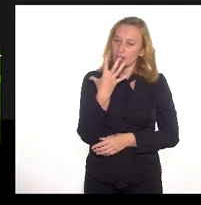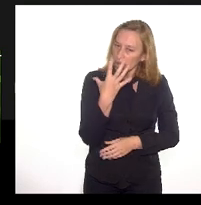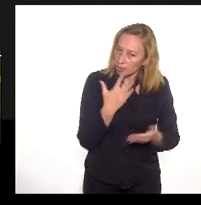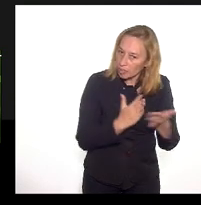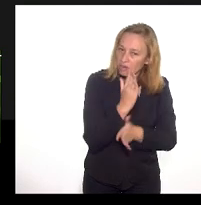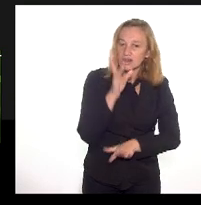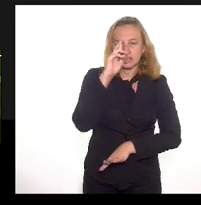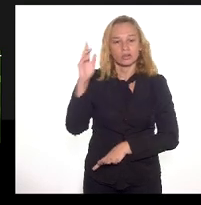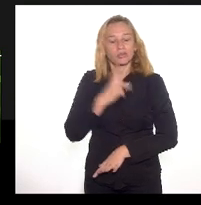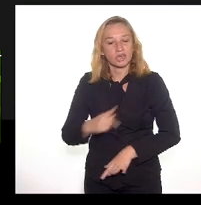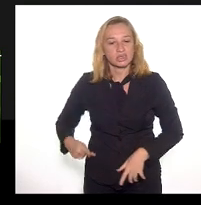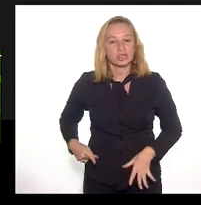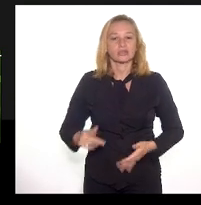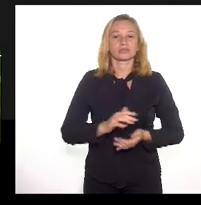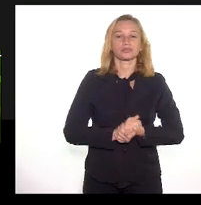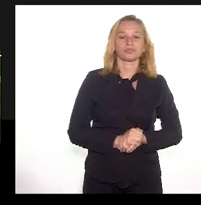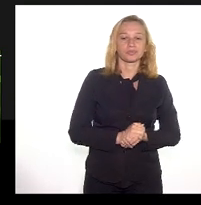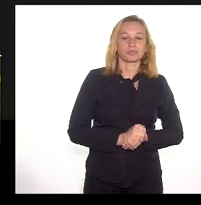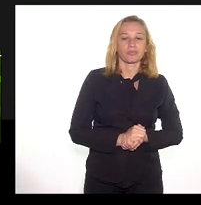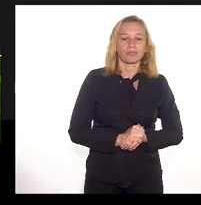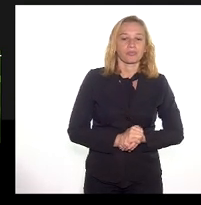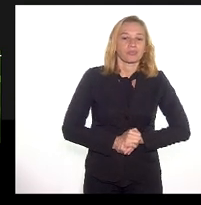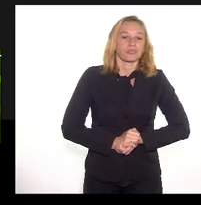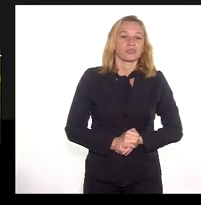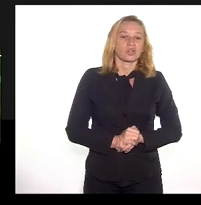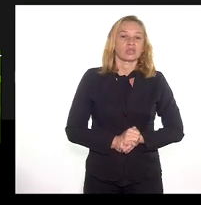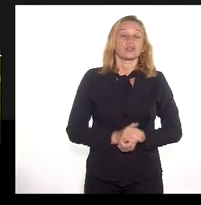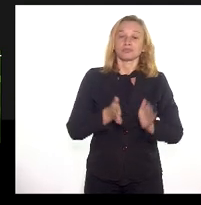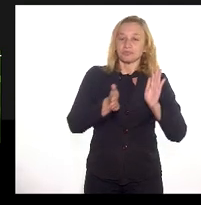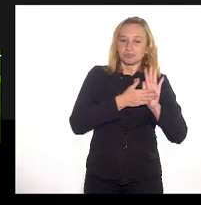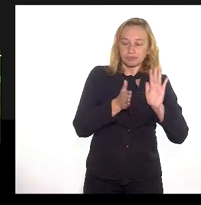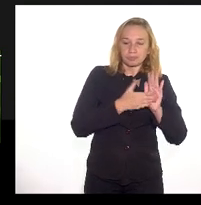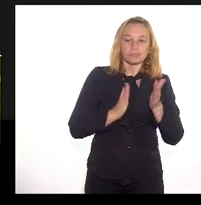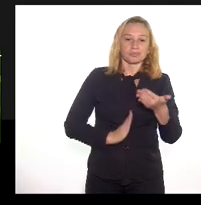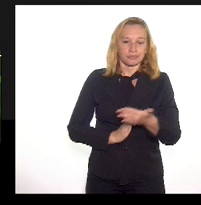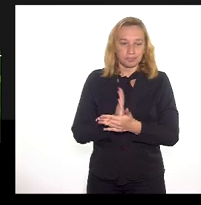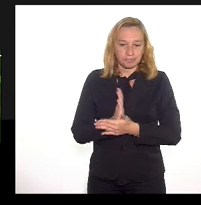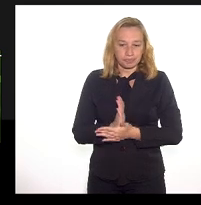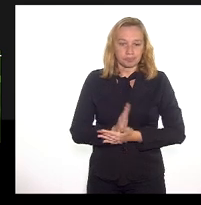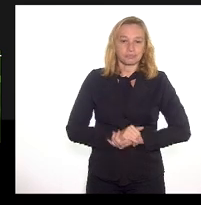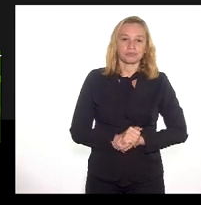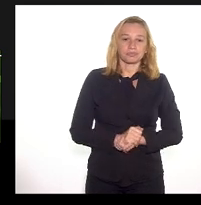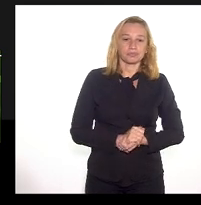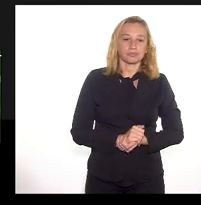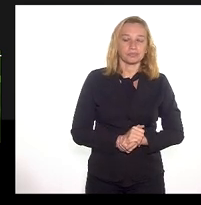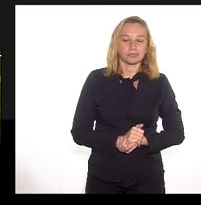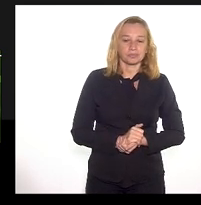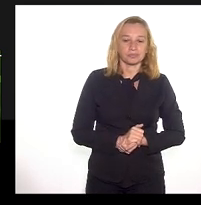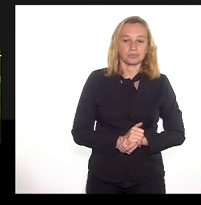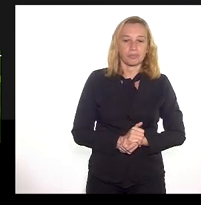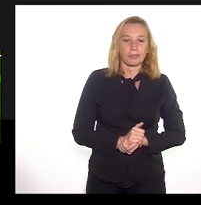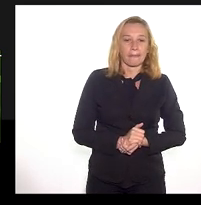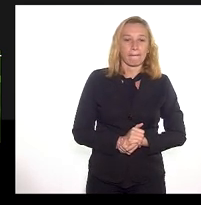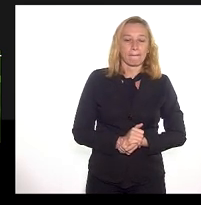Aprovado, senhor presidente. Favorável. Então, ambas as propostas são aprovadas.